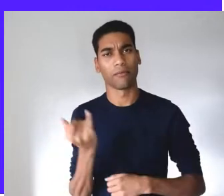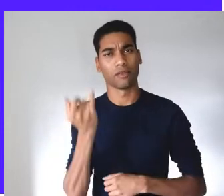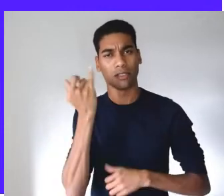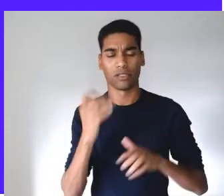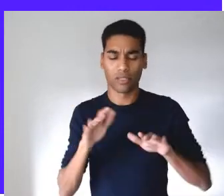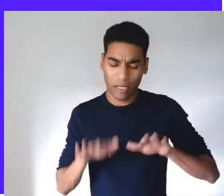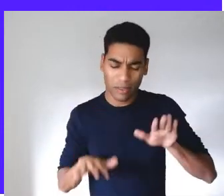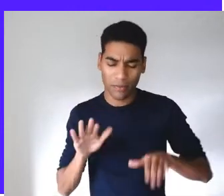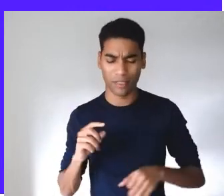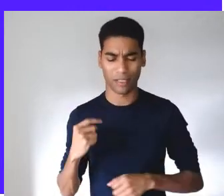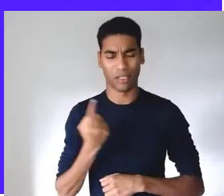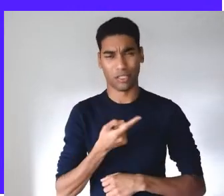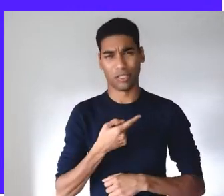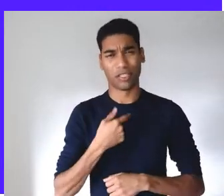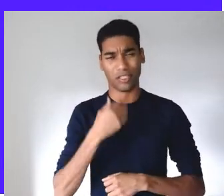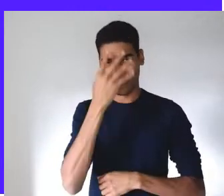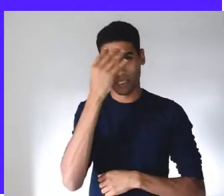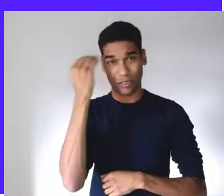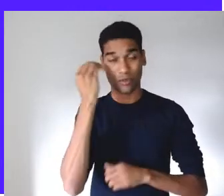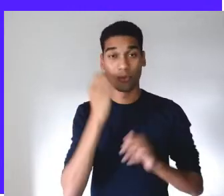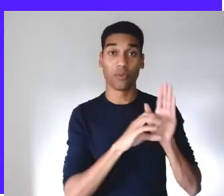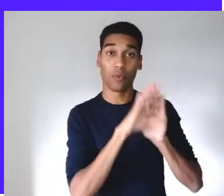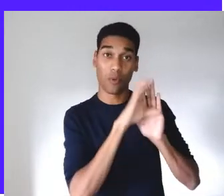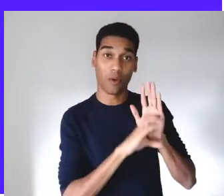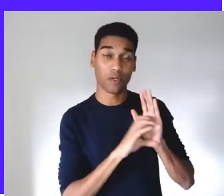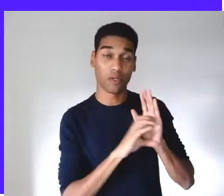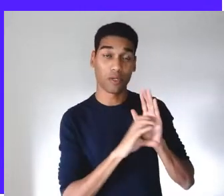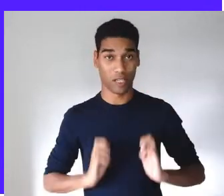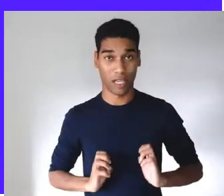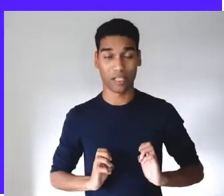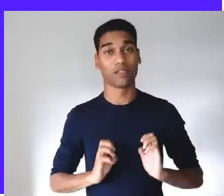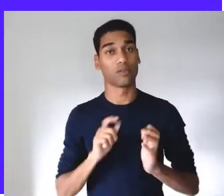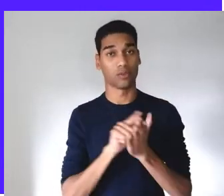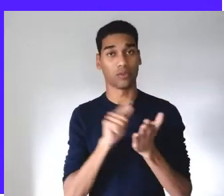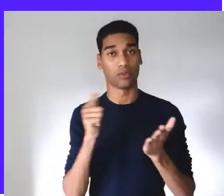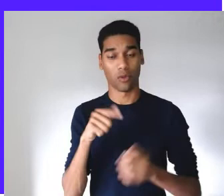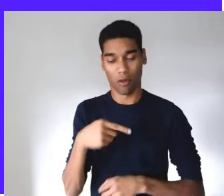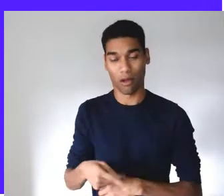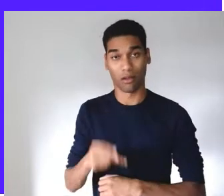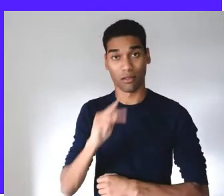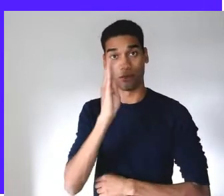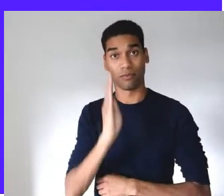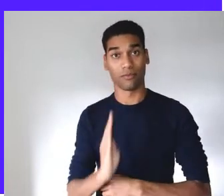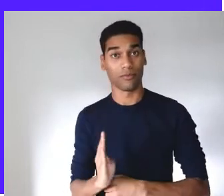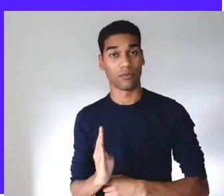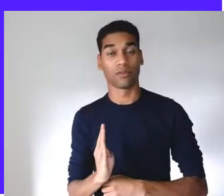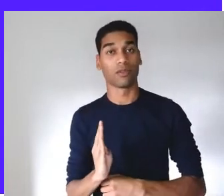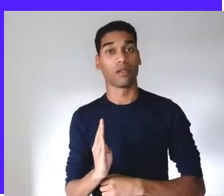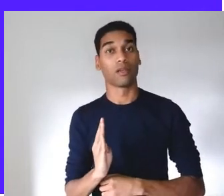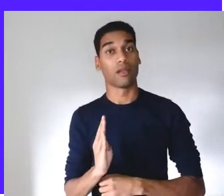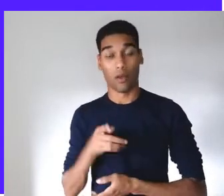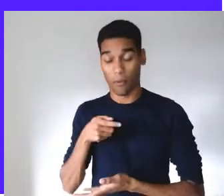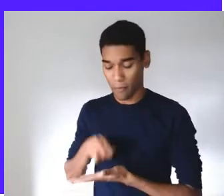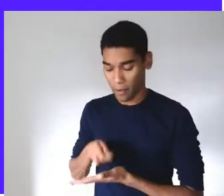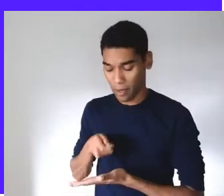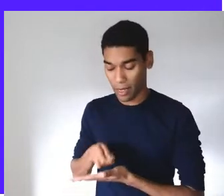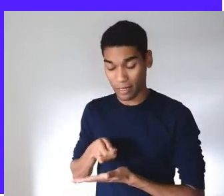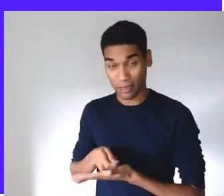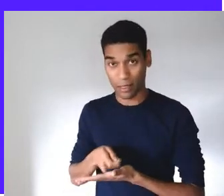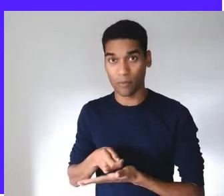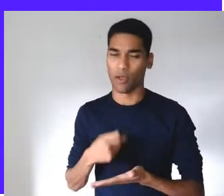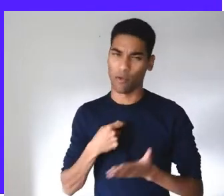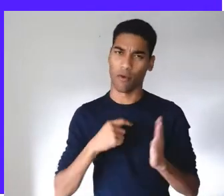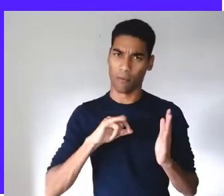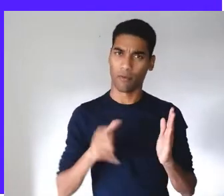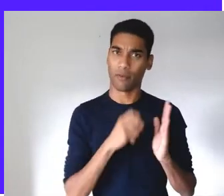de ética dos jornalistas brasileiros, está, é dever do jornalista, eu vou ler aqui, opor-se ao